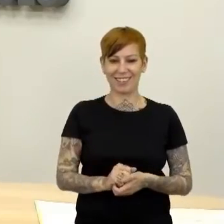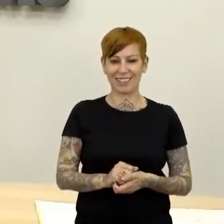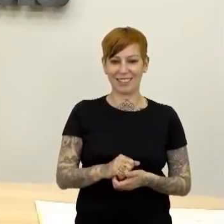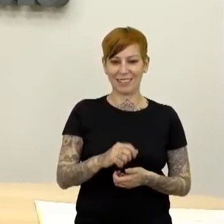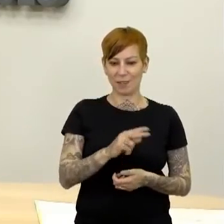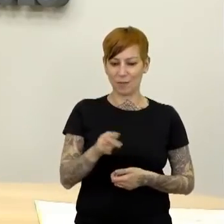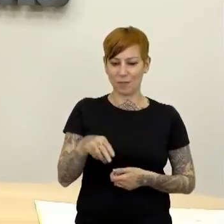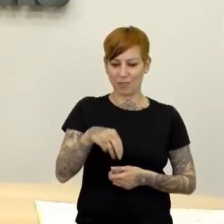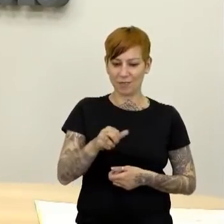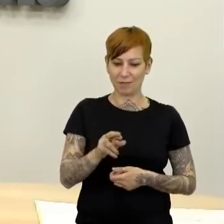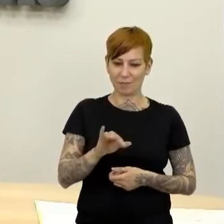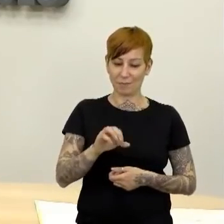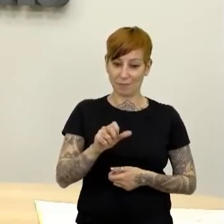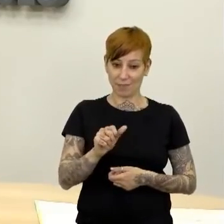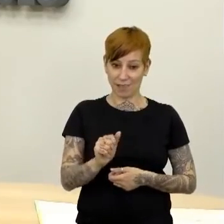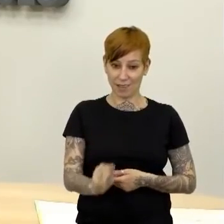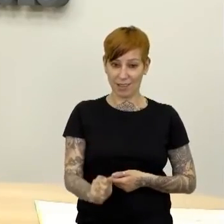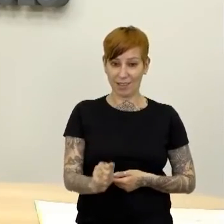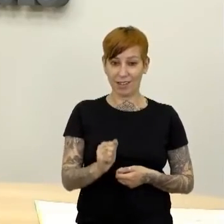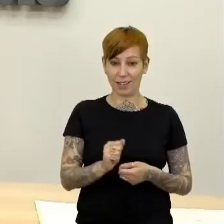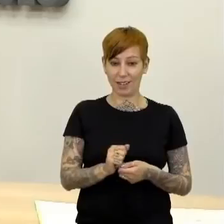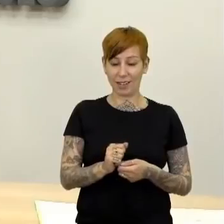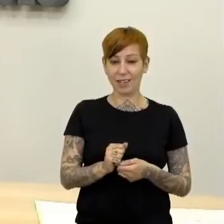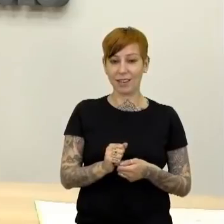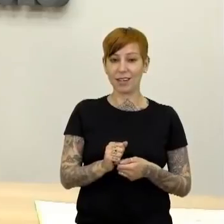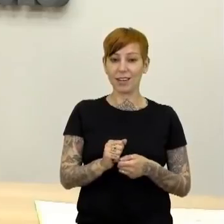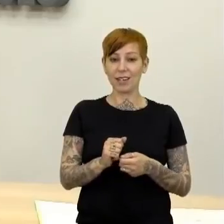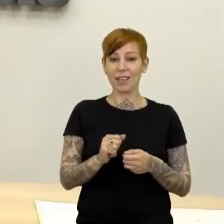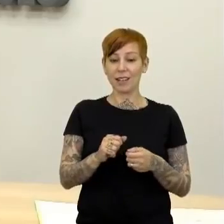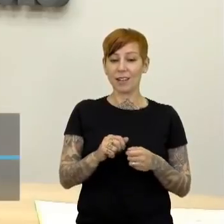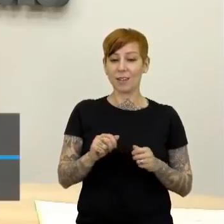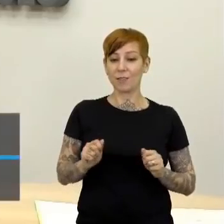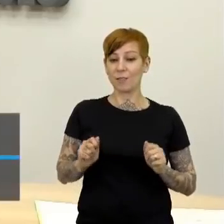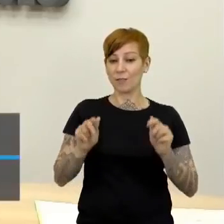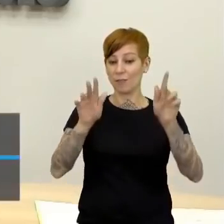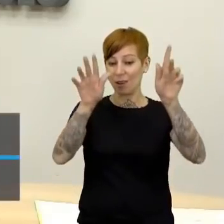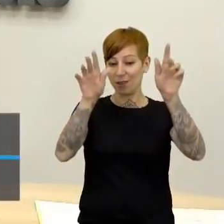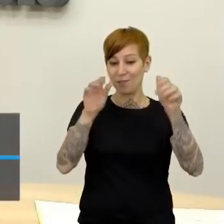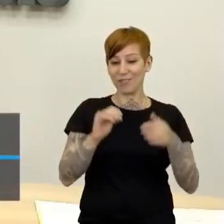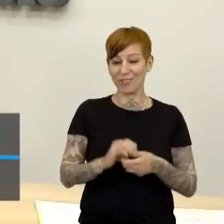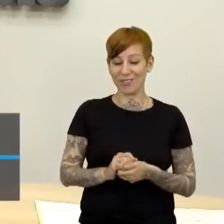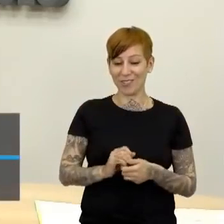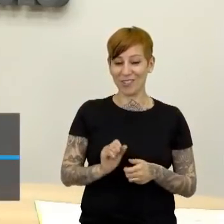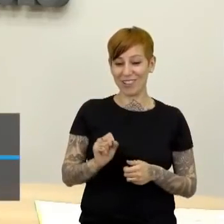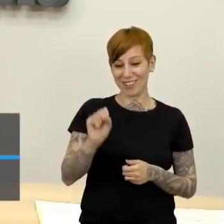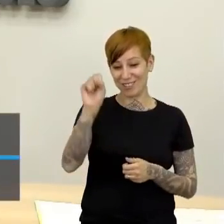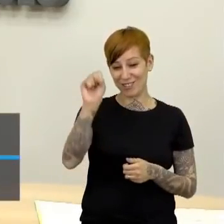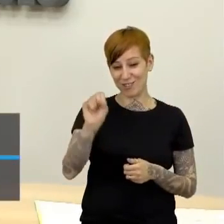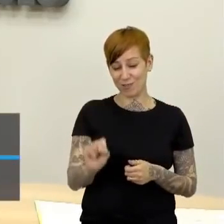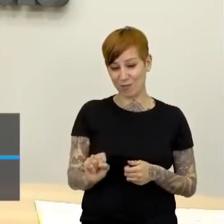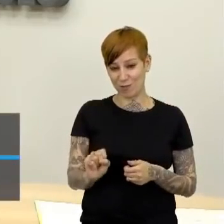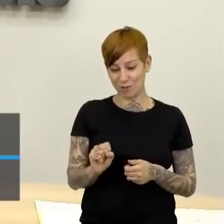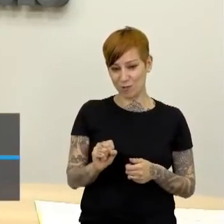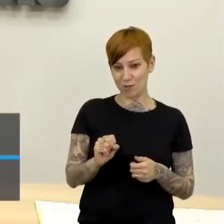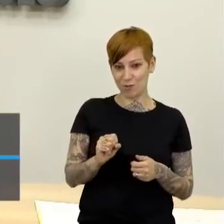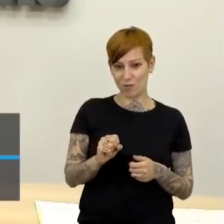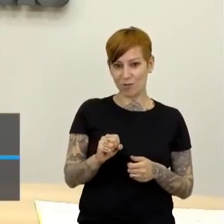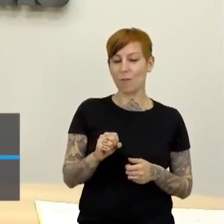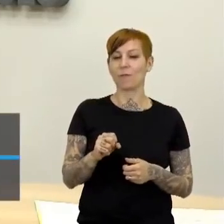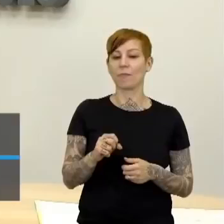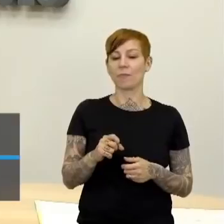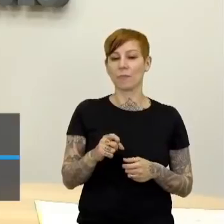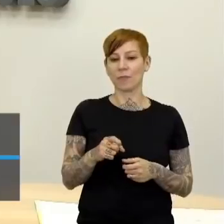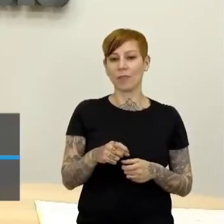Maria Jesus tá tá pessoal lá do Brotero Guarulhos Sul a escrevendo x ao quadrado + x +